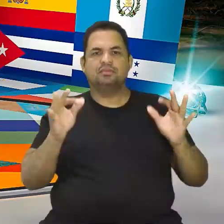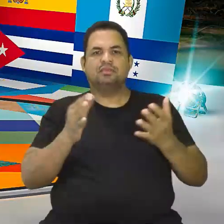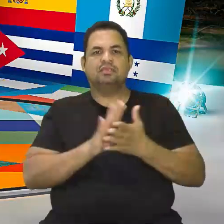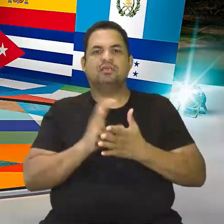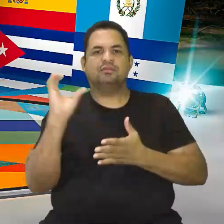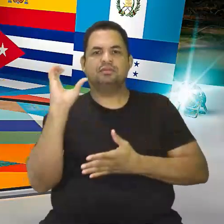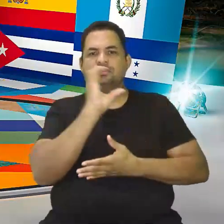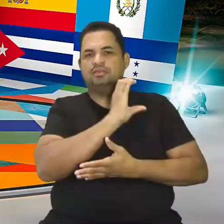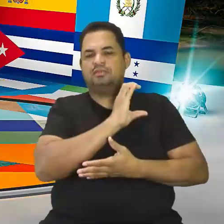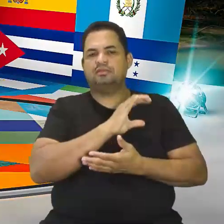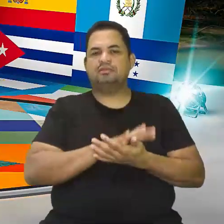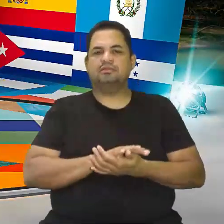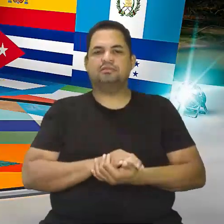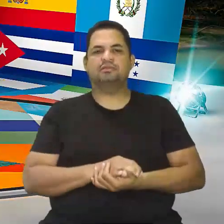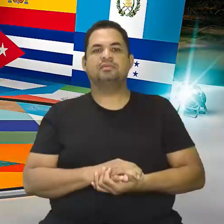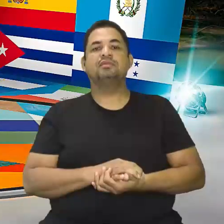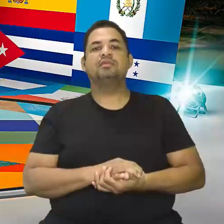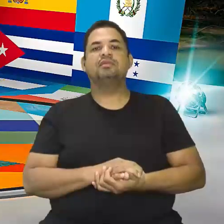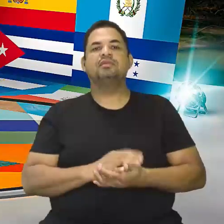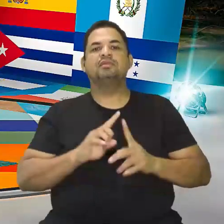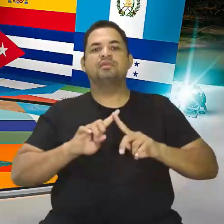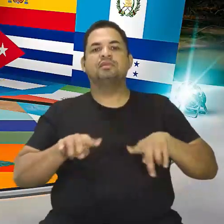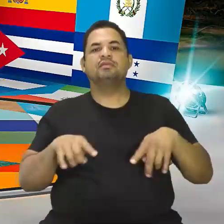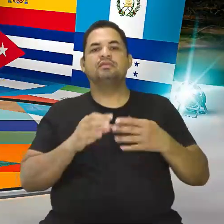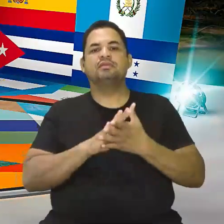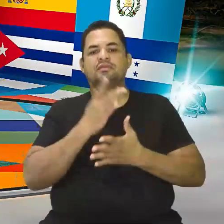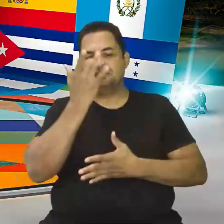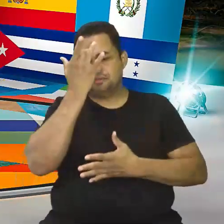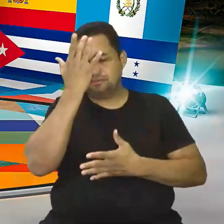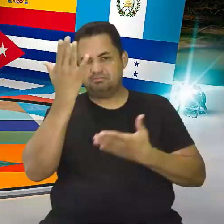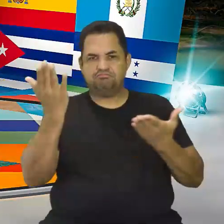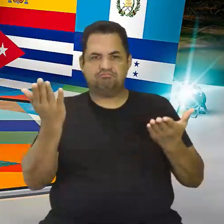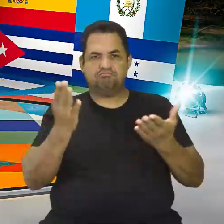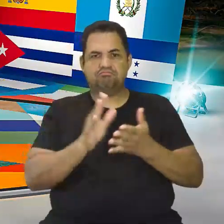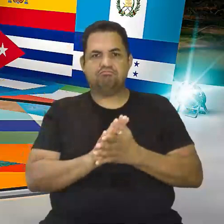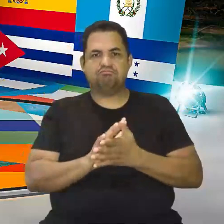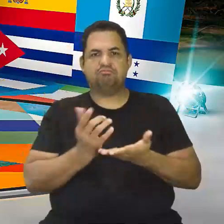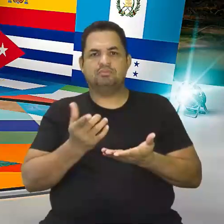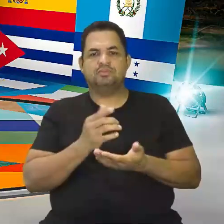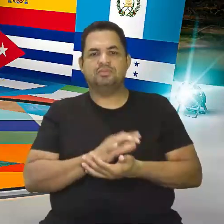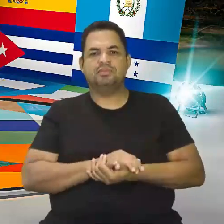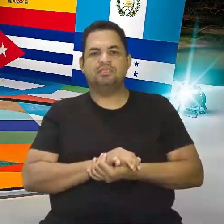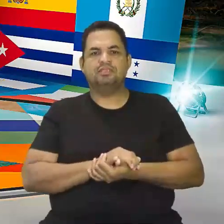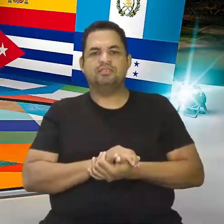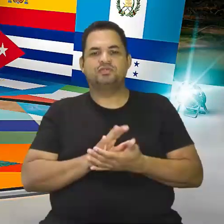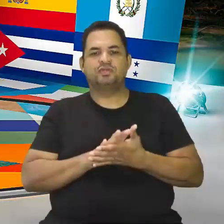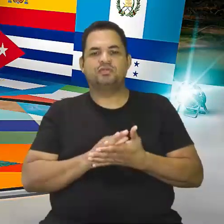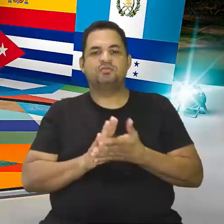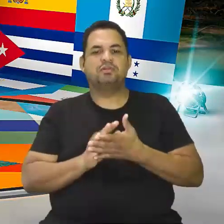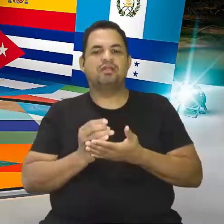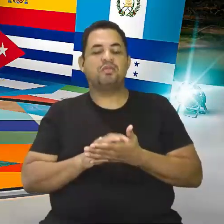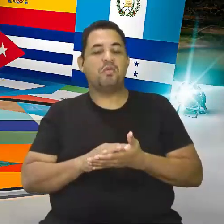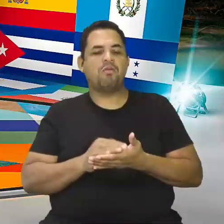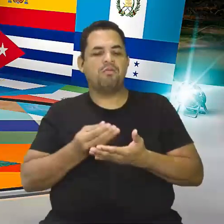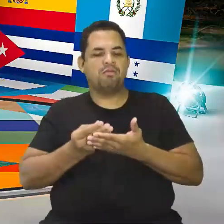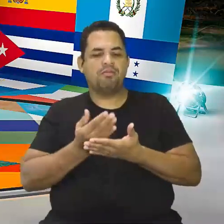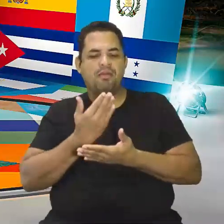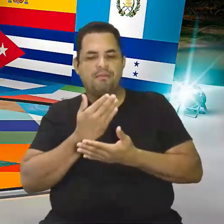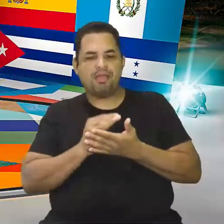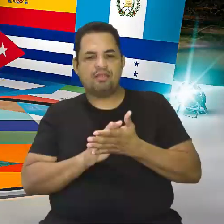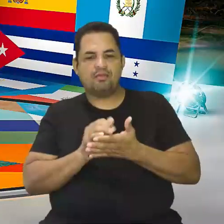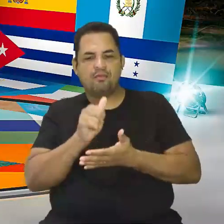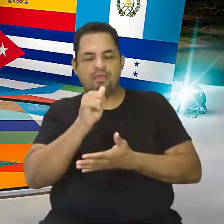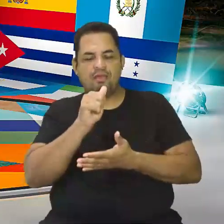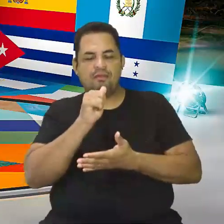e rápida, não foi? Mais fácil do que isso, só tomando uma tigela de açaí. Eu penso